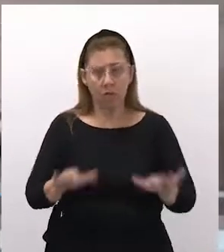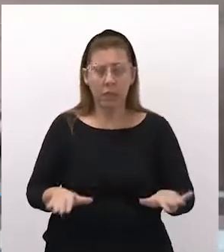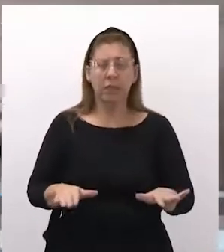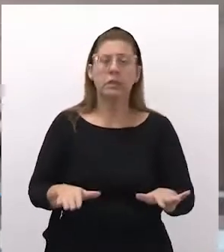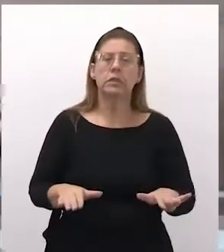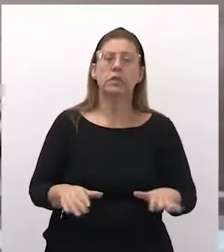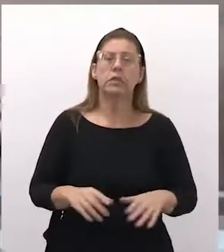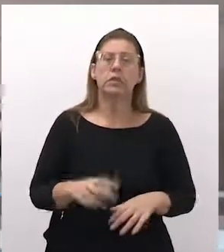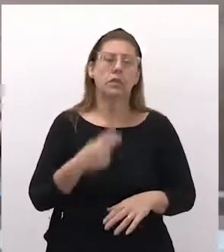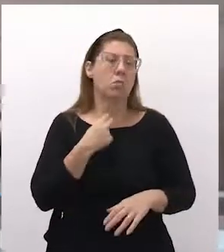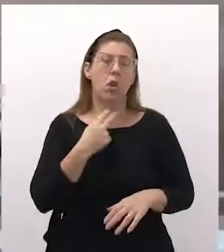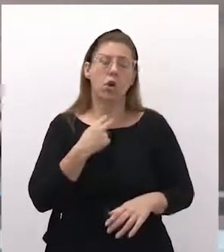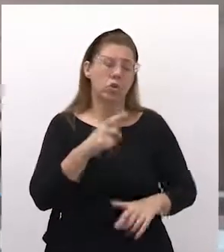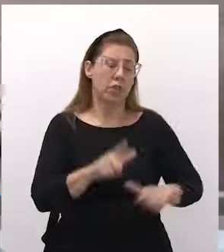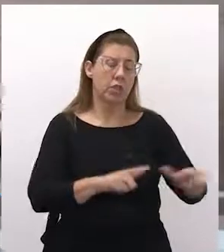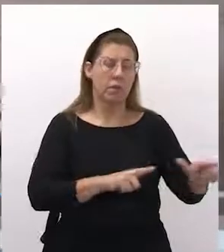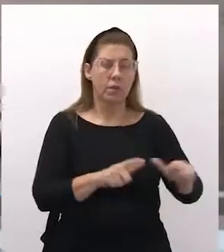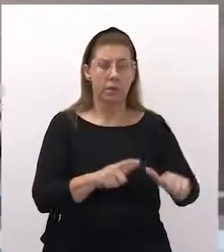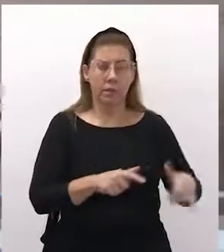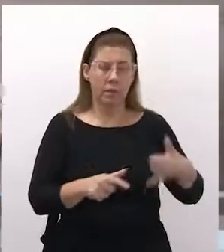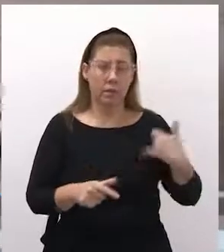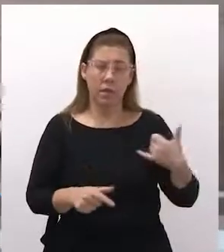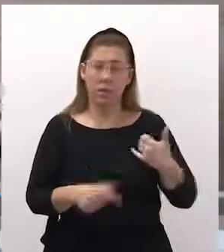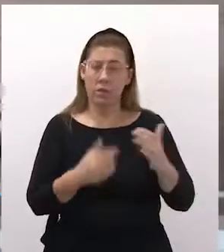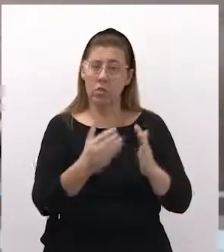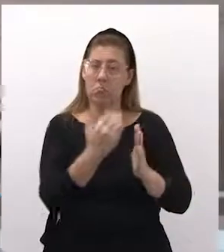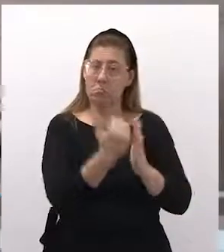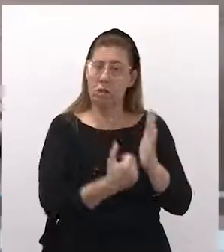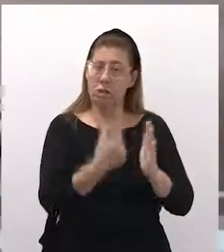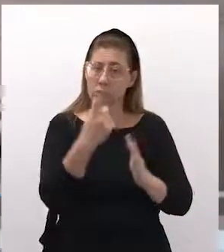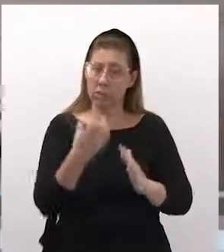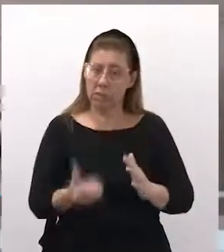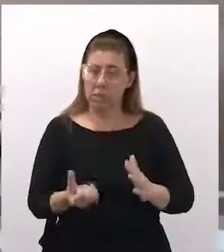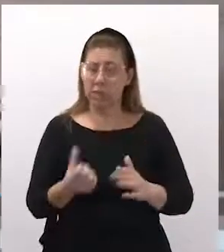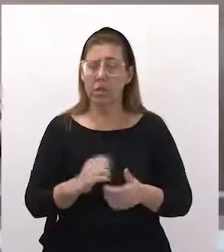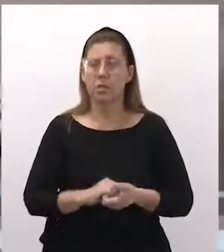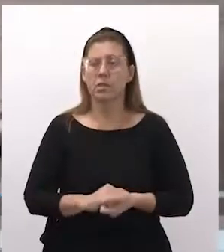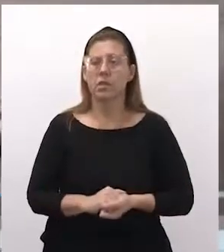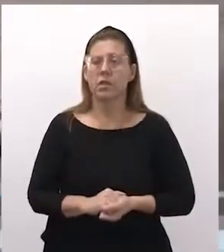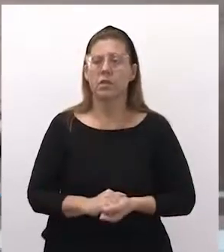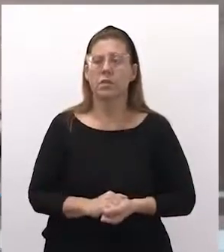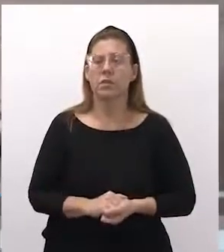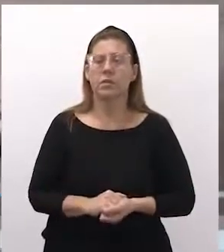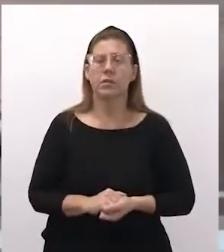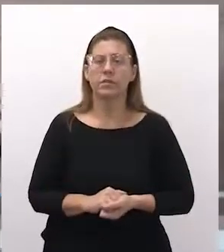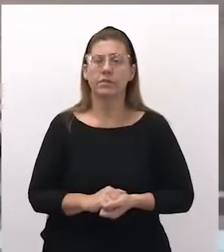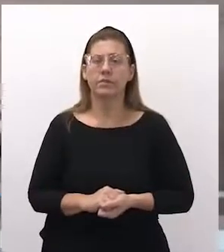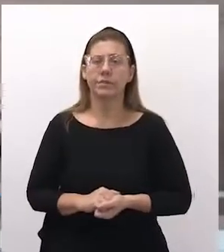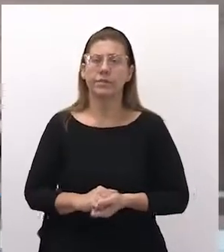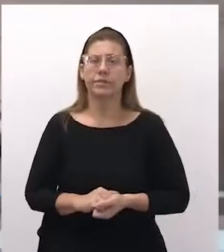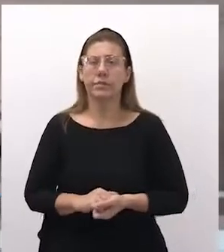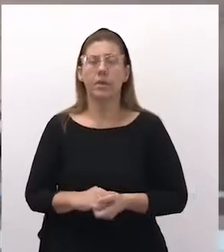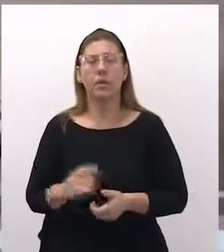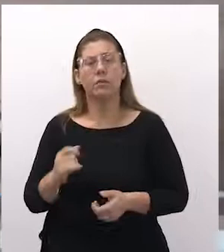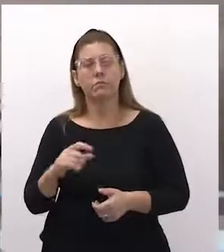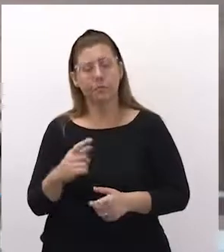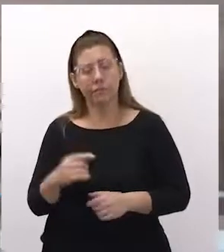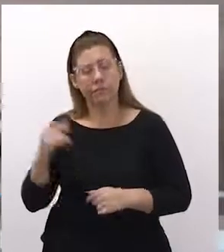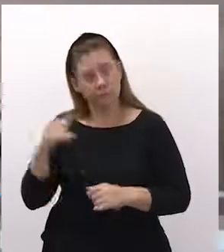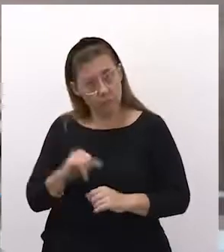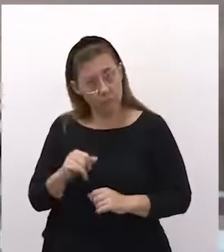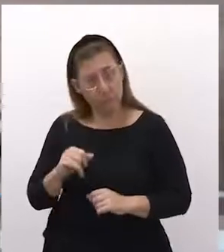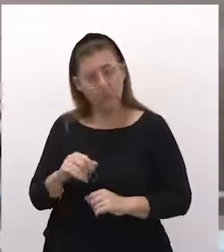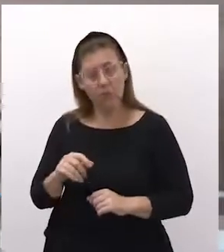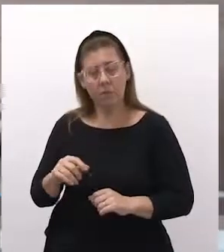os 16 anos, salvo na condição de aprendiz, que a gente vai ver depois direitinho, que é um pouco diferente, e que seja só permitido